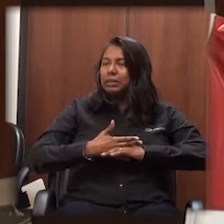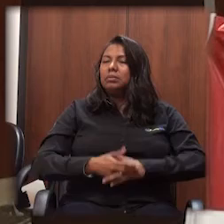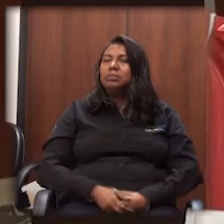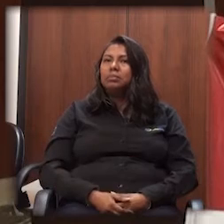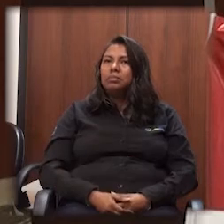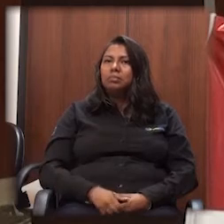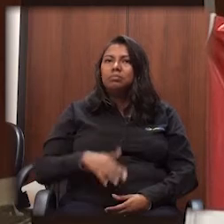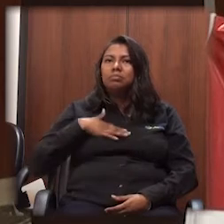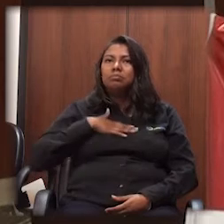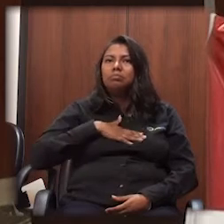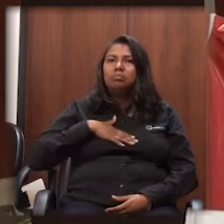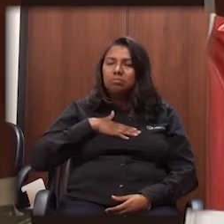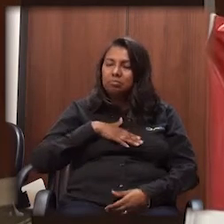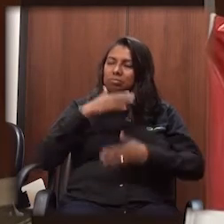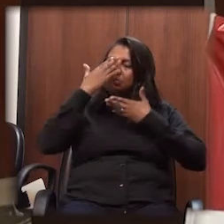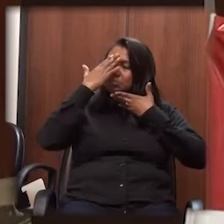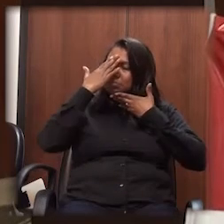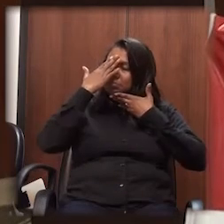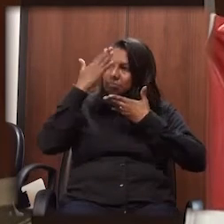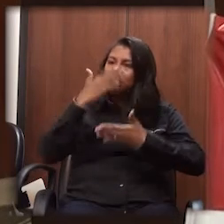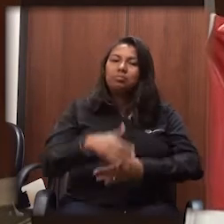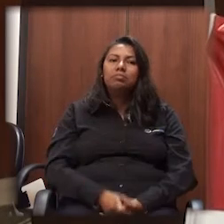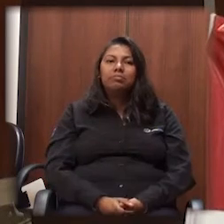muito obrigada por ter aceito o nosso convite.